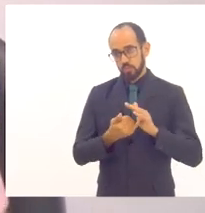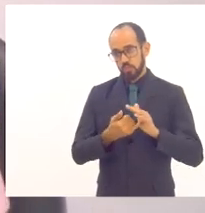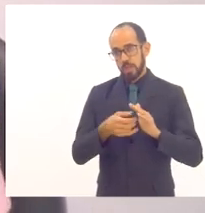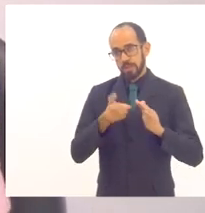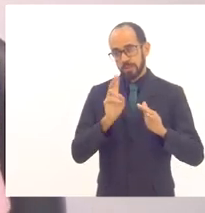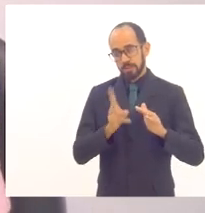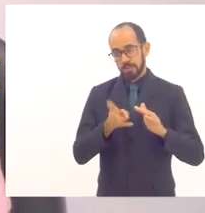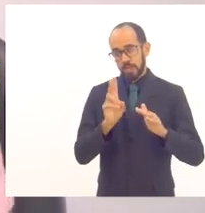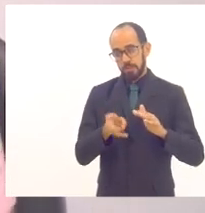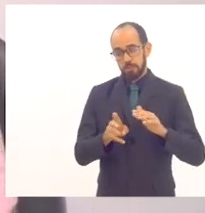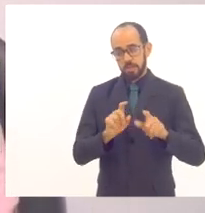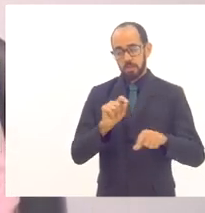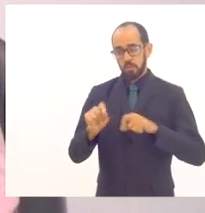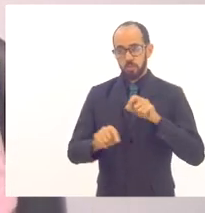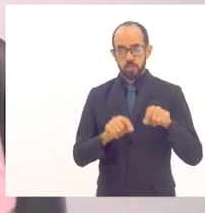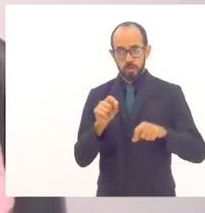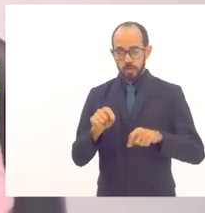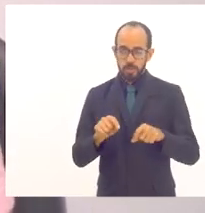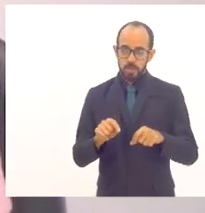sempre